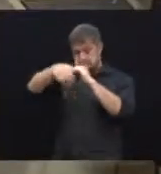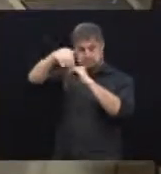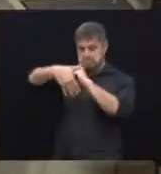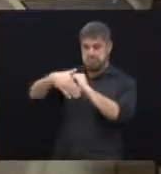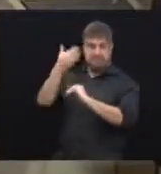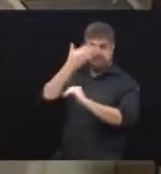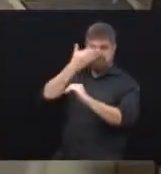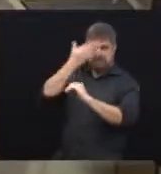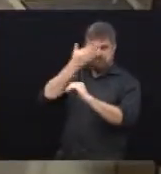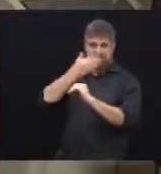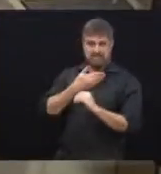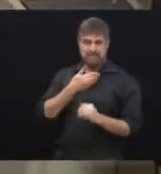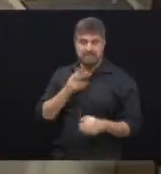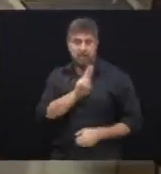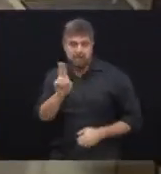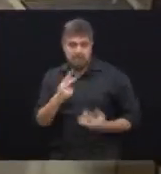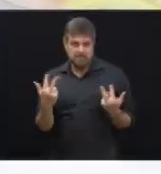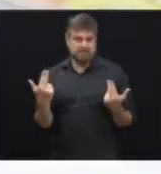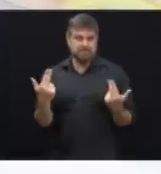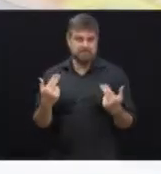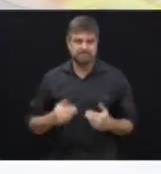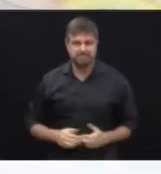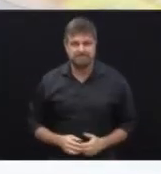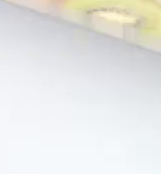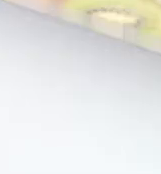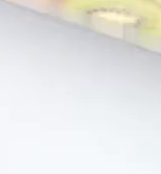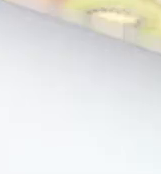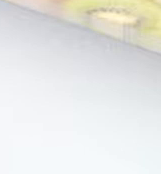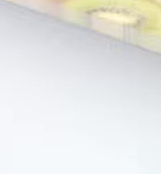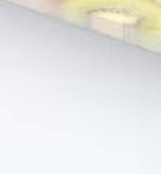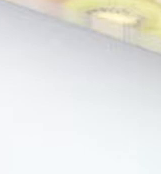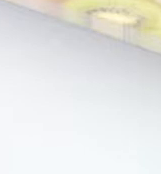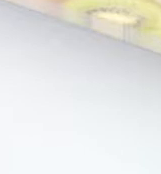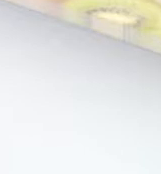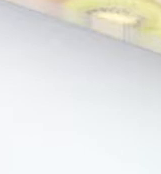nada. O nome vem daí, inclusive, né?